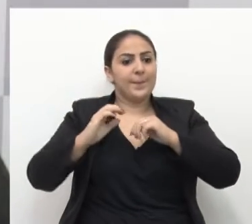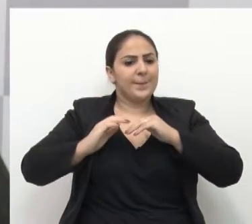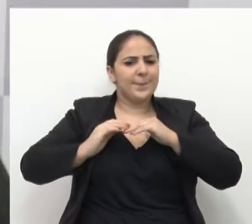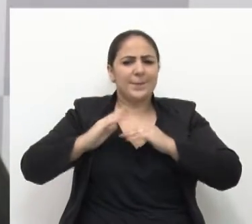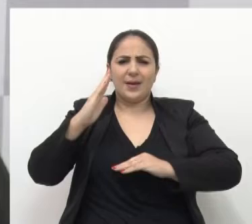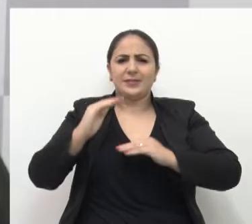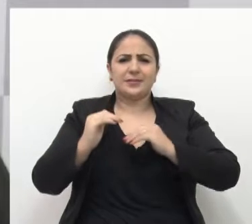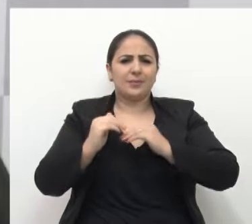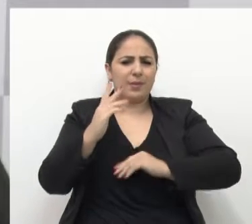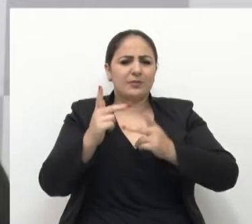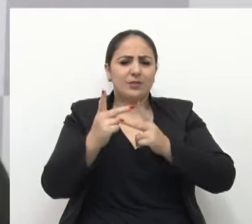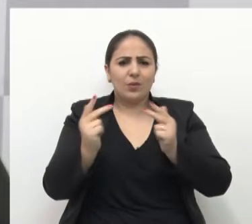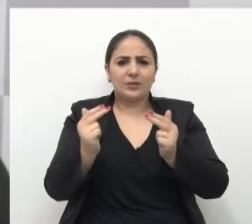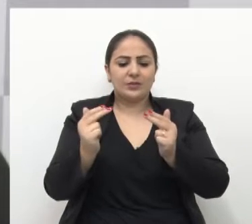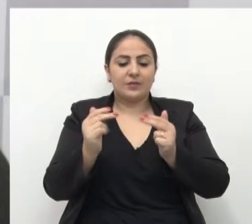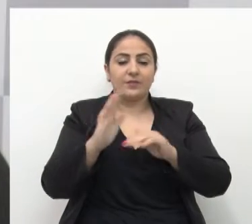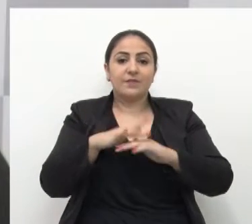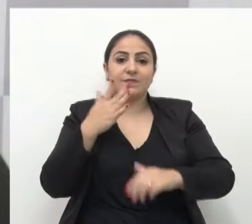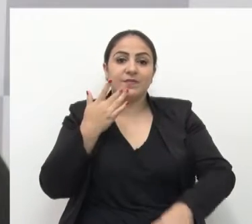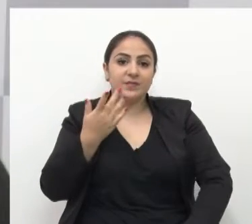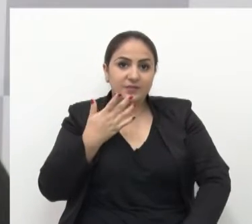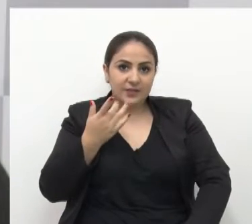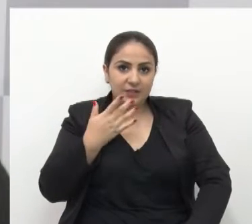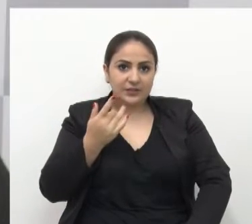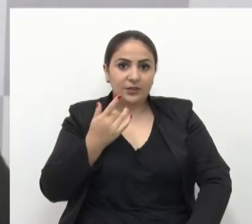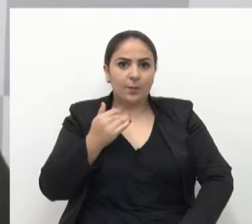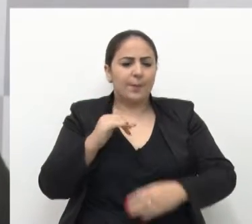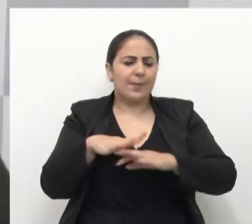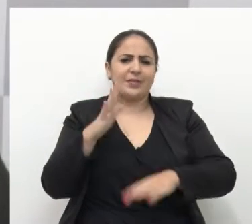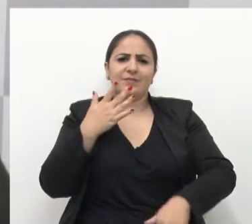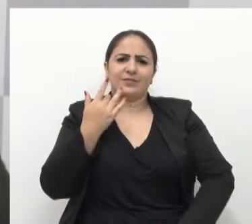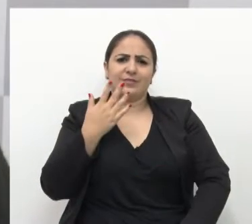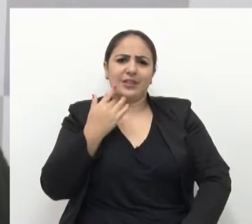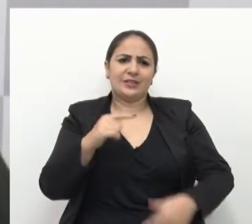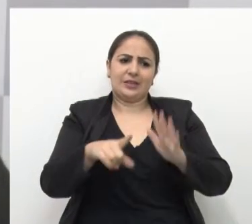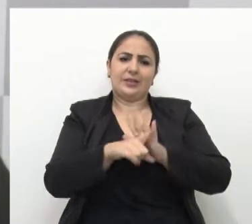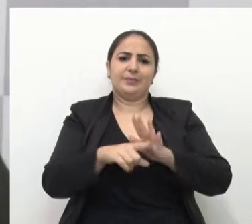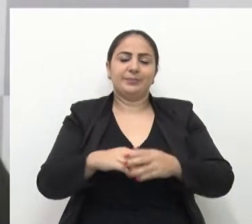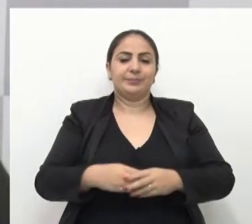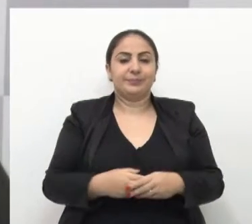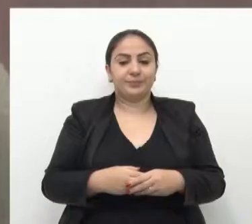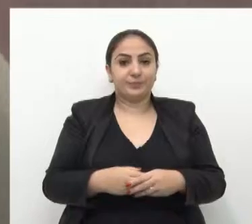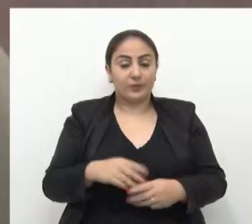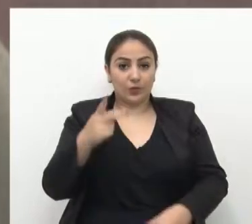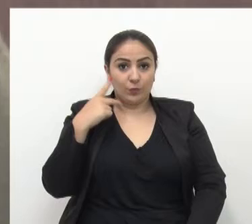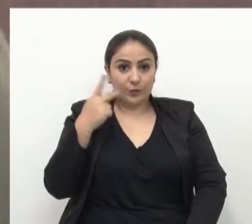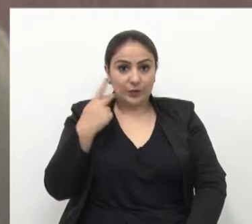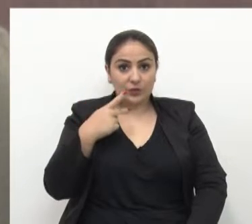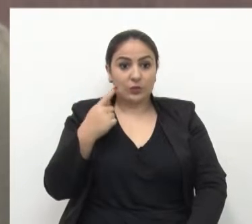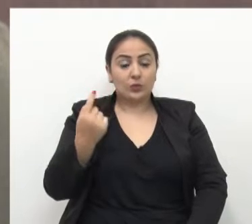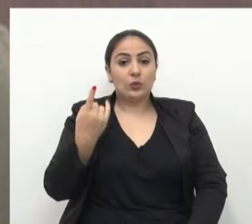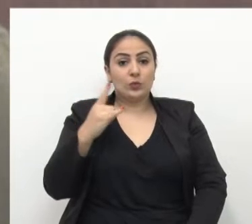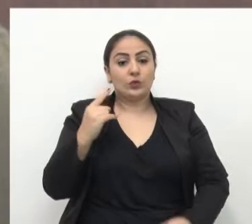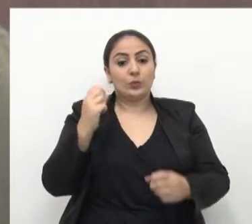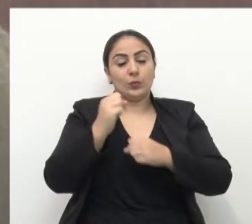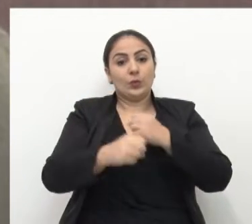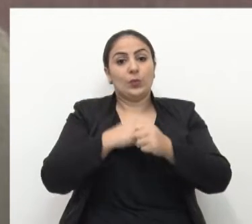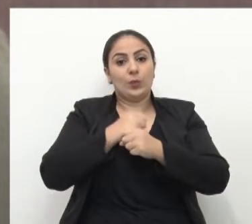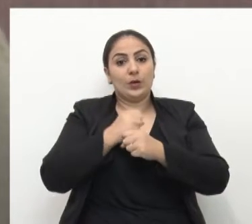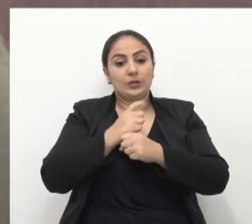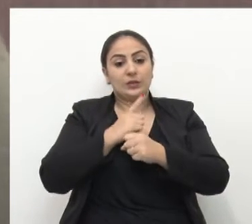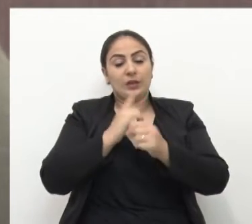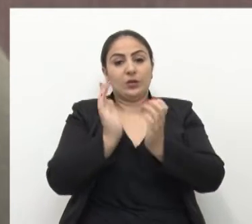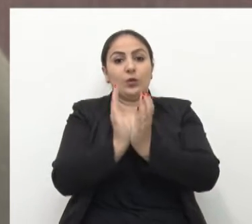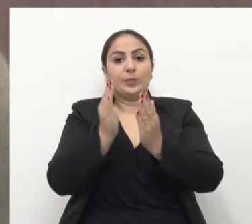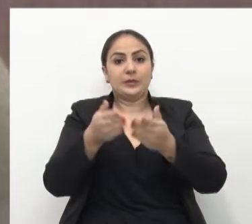bem mais bem mais fácil bem mais fácil a legalização o vereador que nos últimos anos